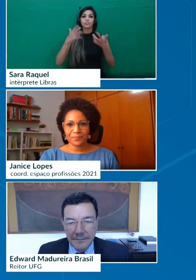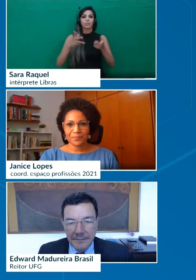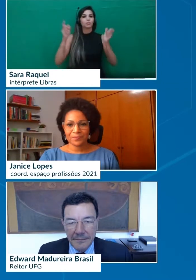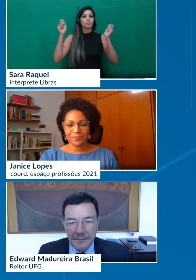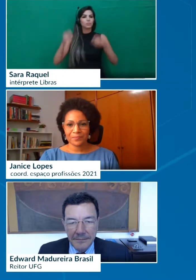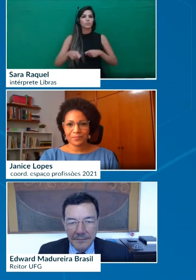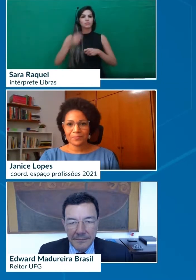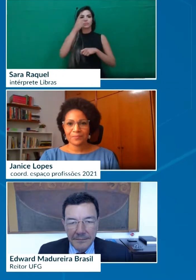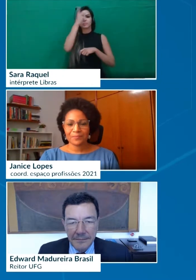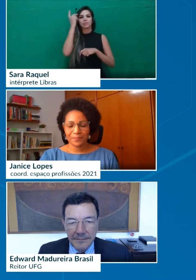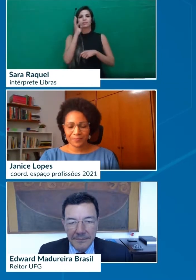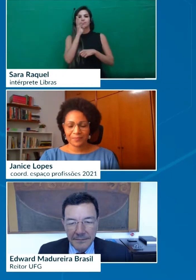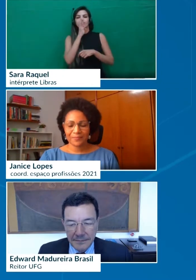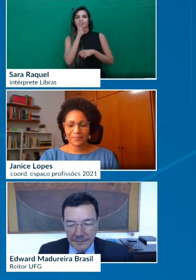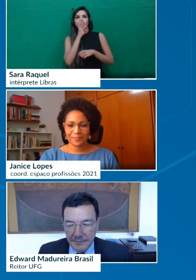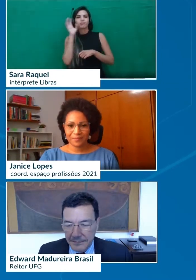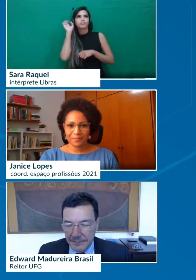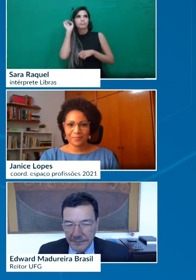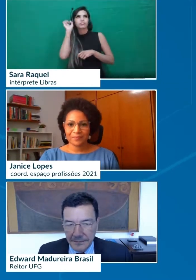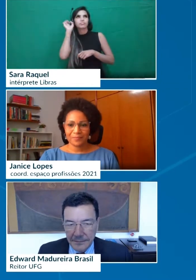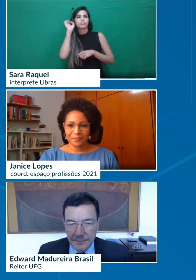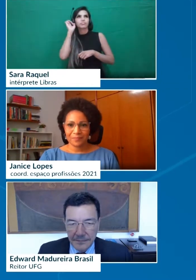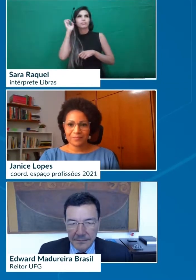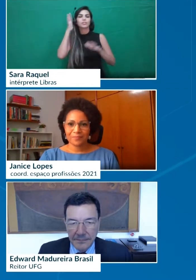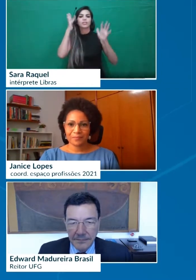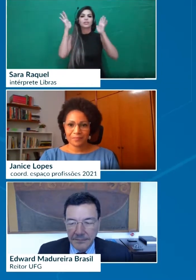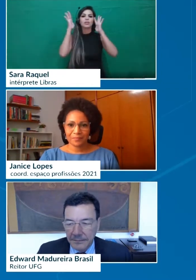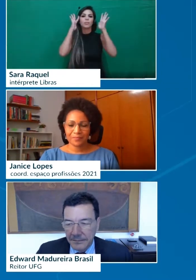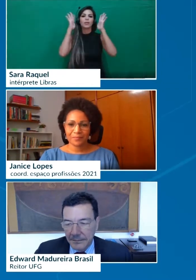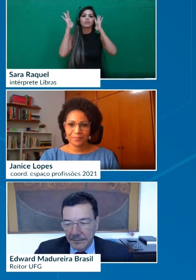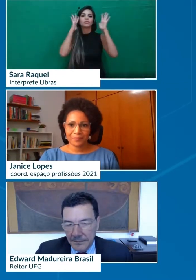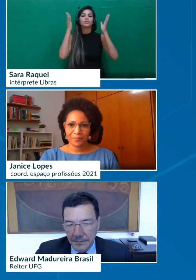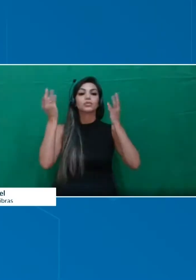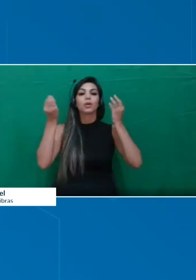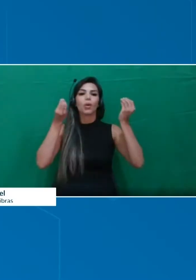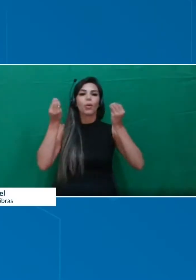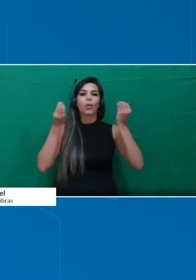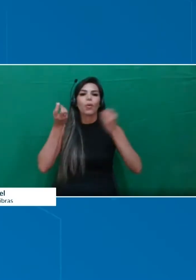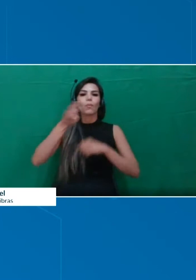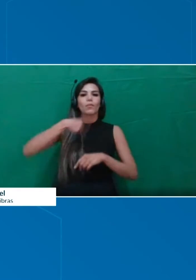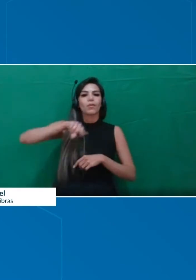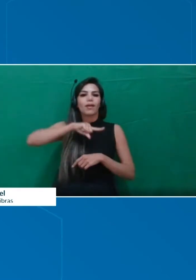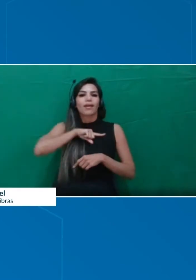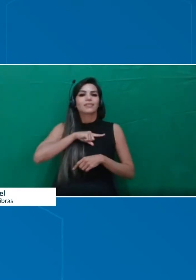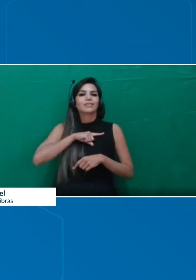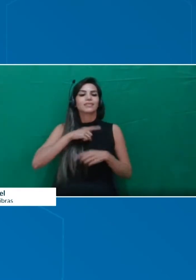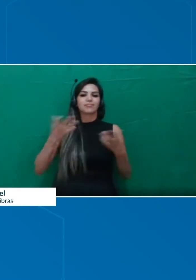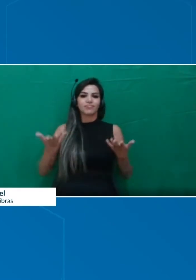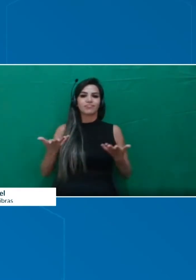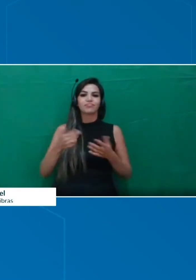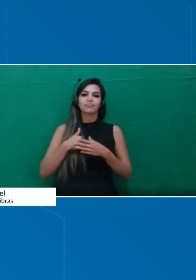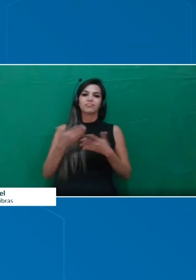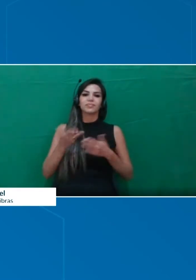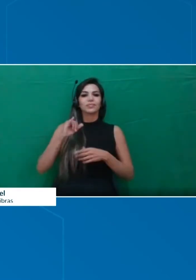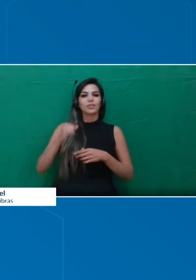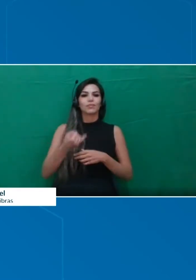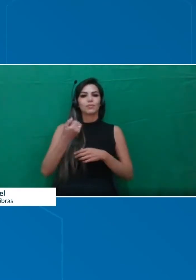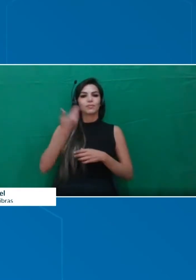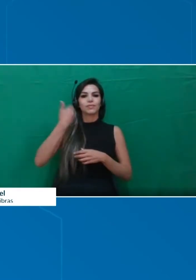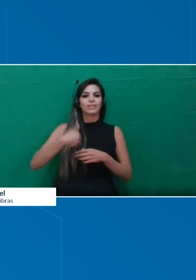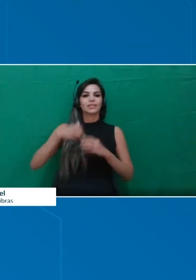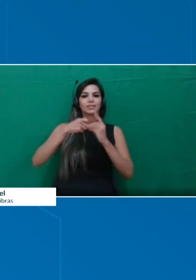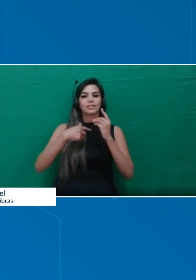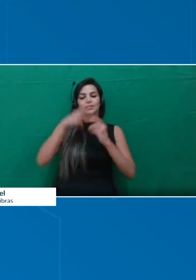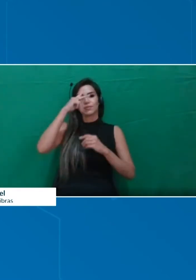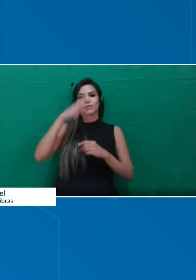eles vão poder saber, né, como somos e o ambiente em que estamos. Vou aproveitar e fazer a minha autodescrição. Eu sou Marcelo Pedro, eu sou um